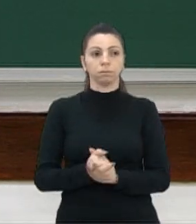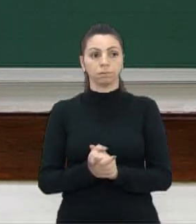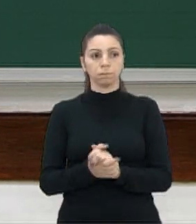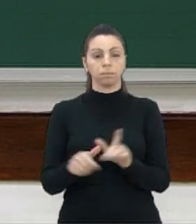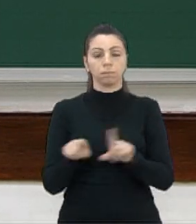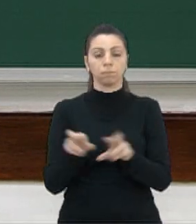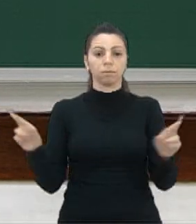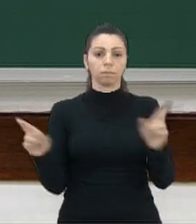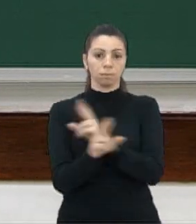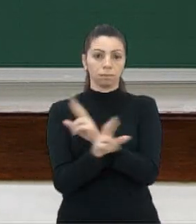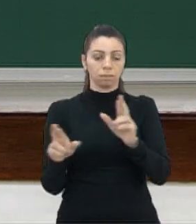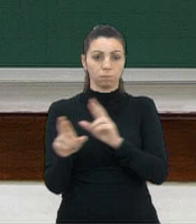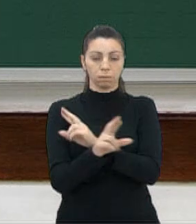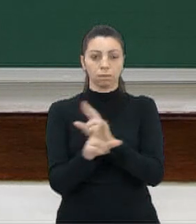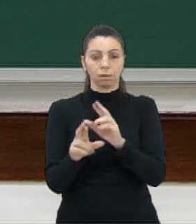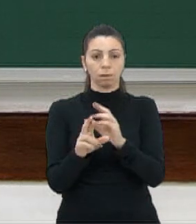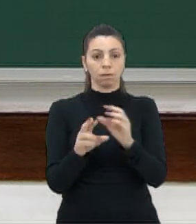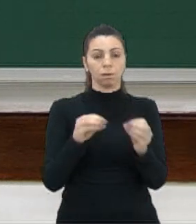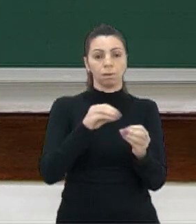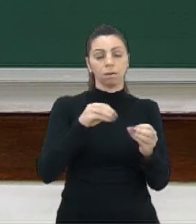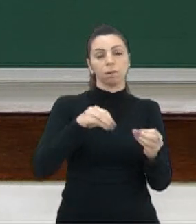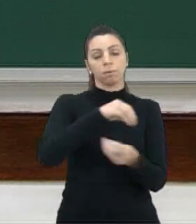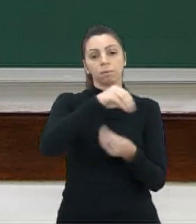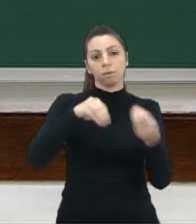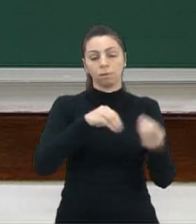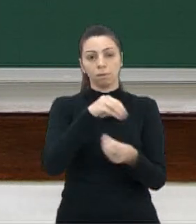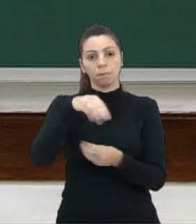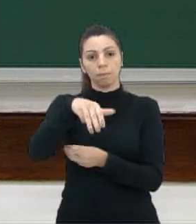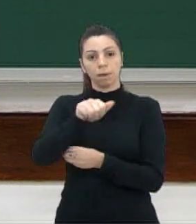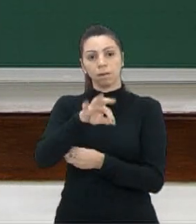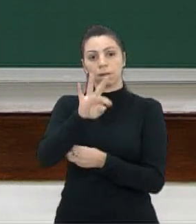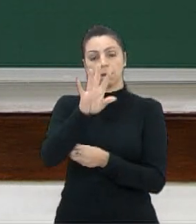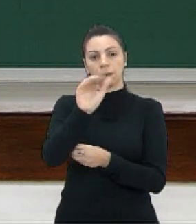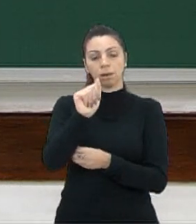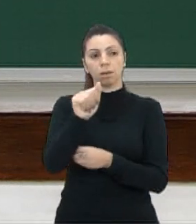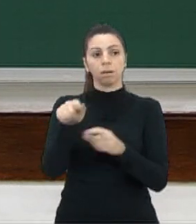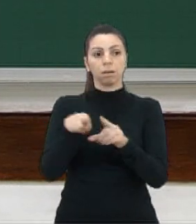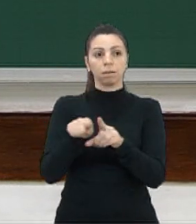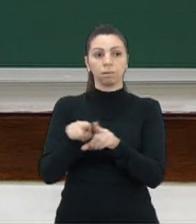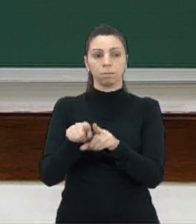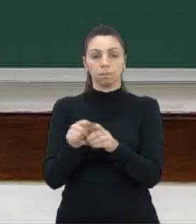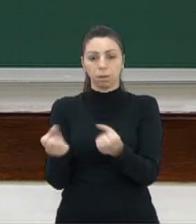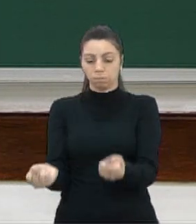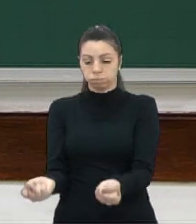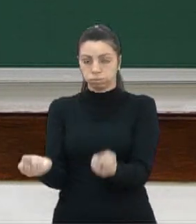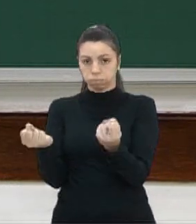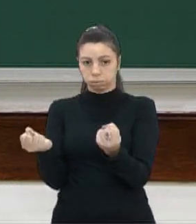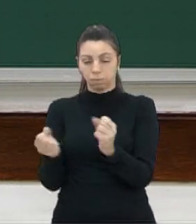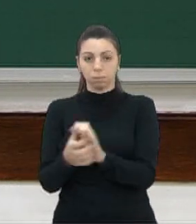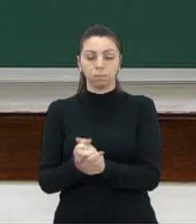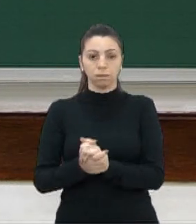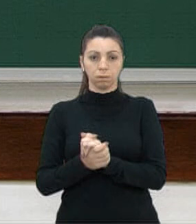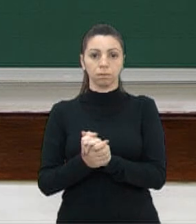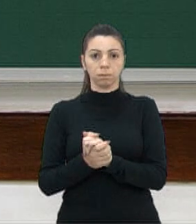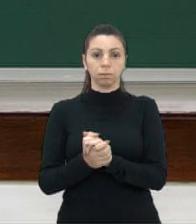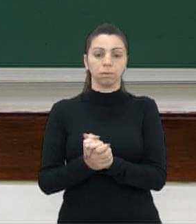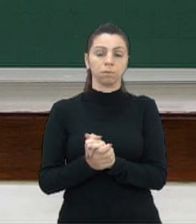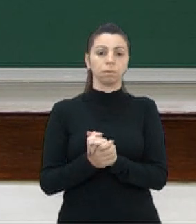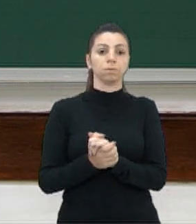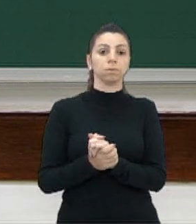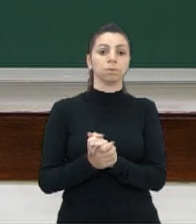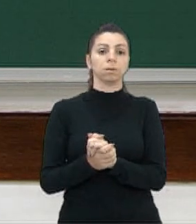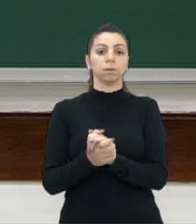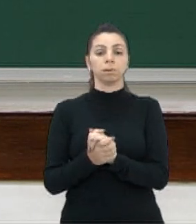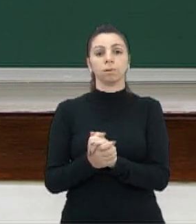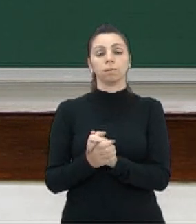da quantidade de matéria com a massa e a quantidade de moléculas. Então, lá na tabela periódica, eu tenho a massa molar dos meus elementos,